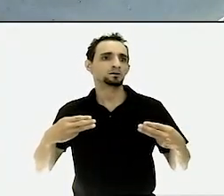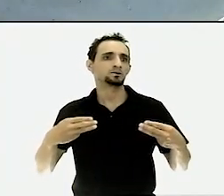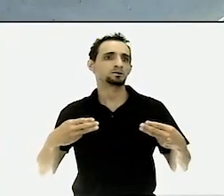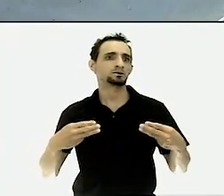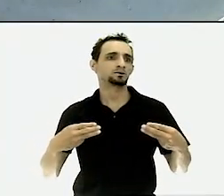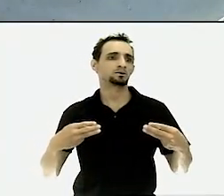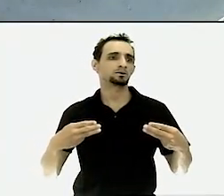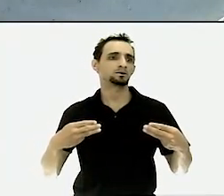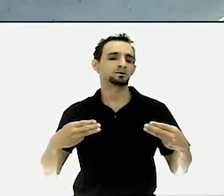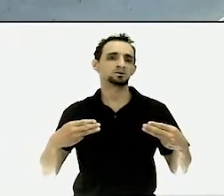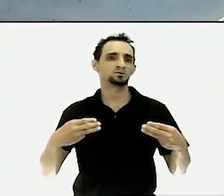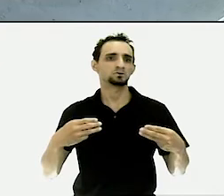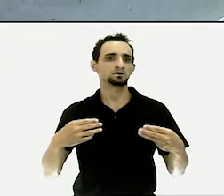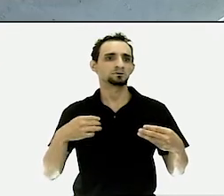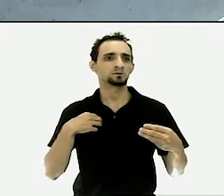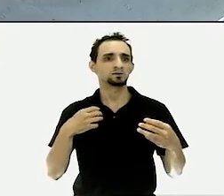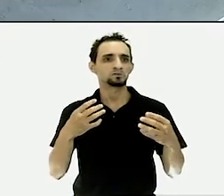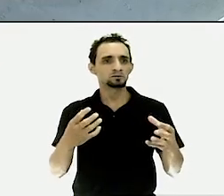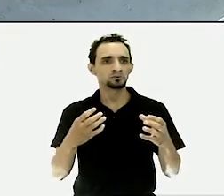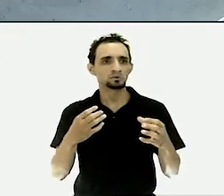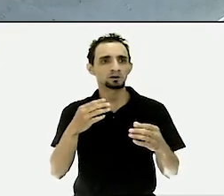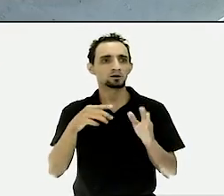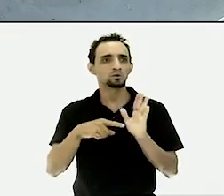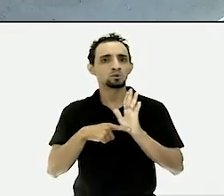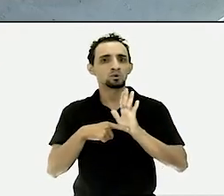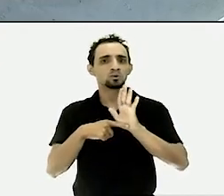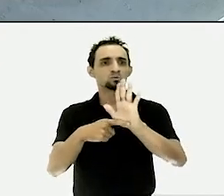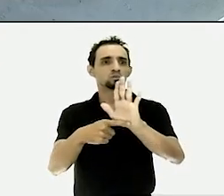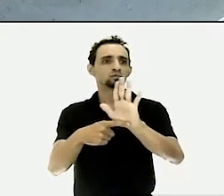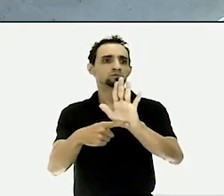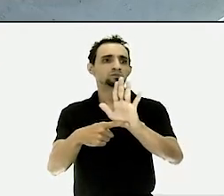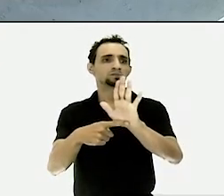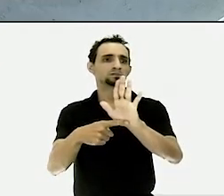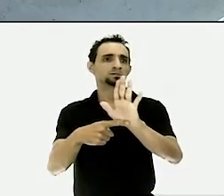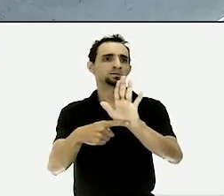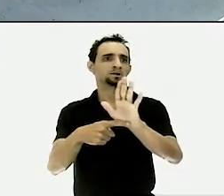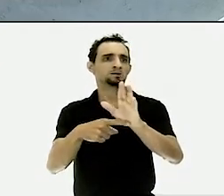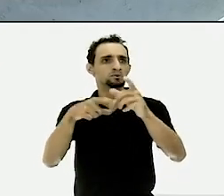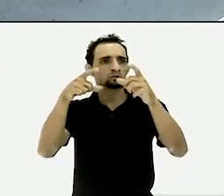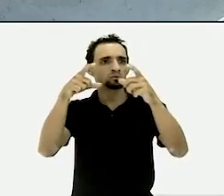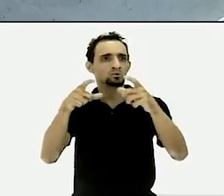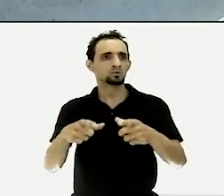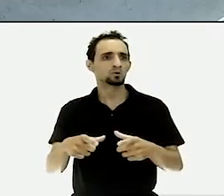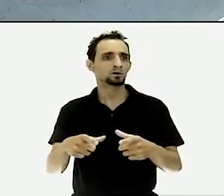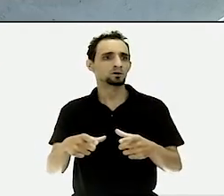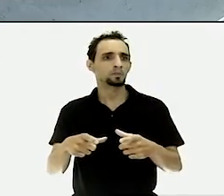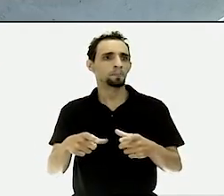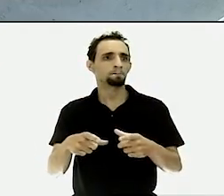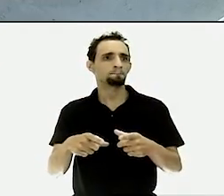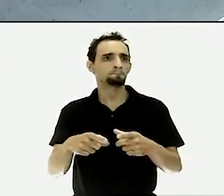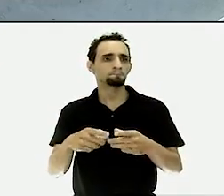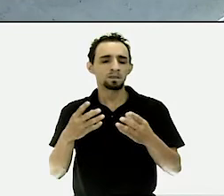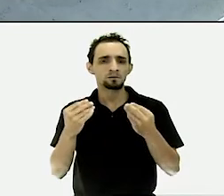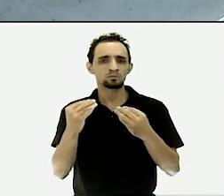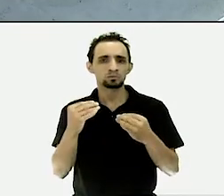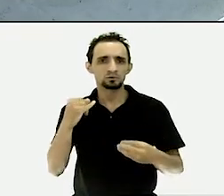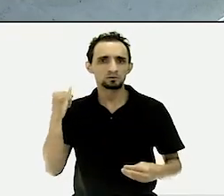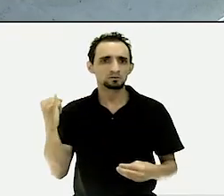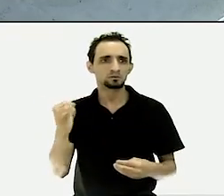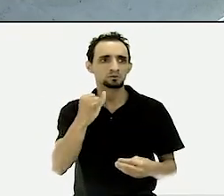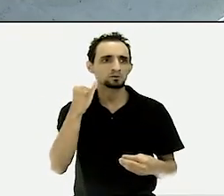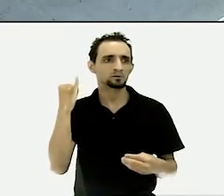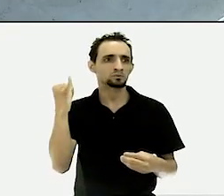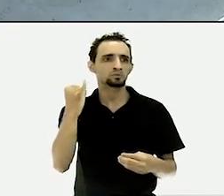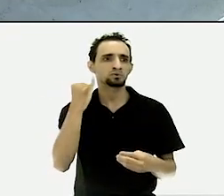dividido. Olha lá a maquete bonita que nós fizemos aqui. Obrigado, Wanderson. Então, no dia que eu pedi, não era para entrar